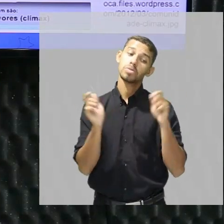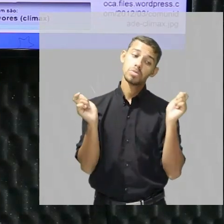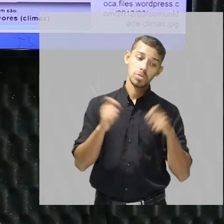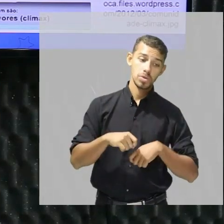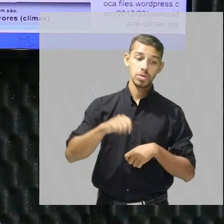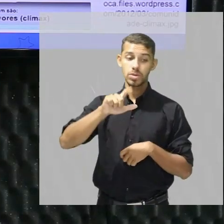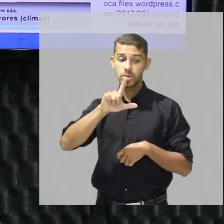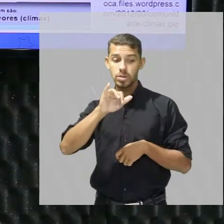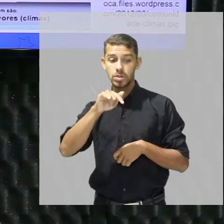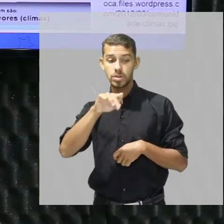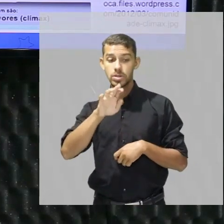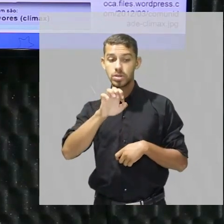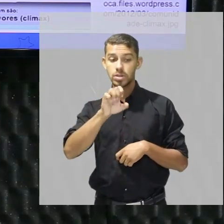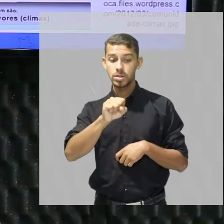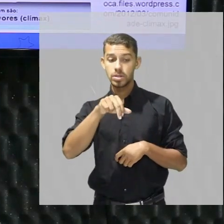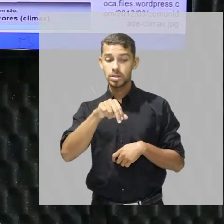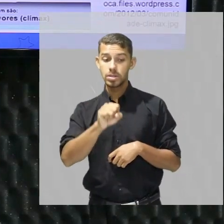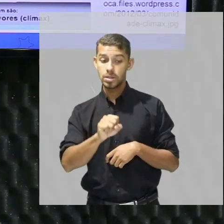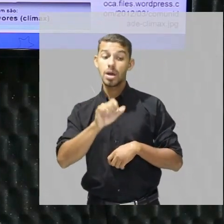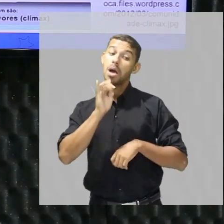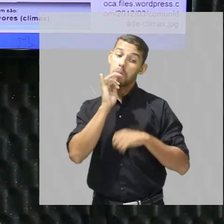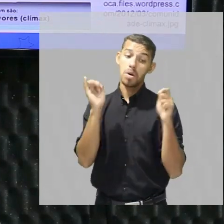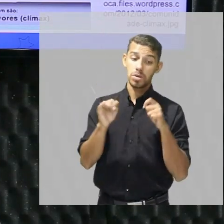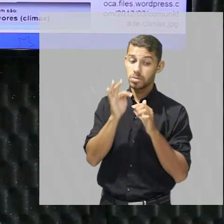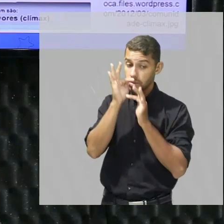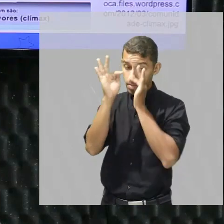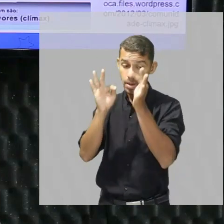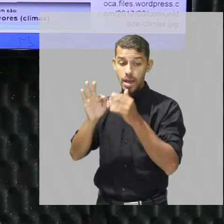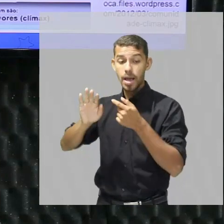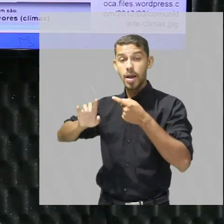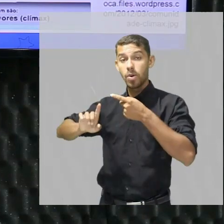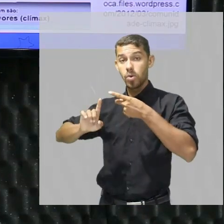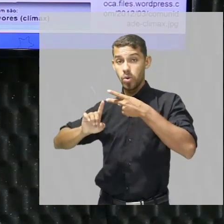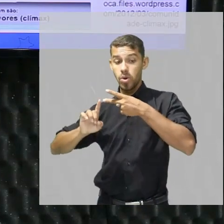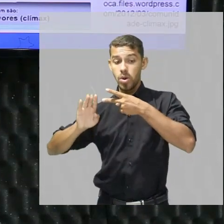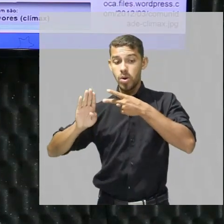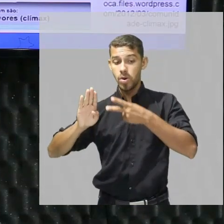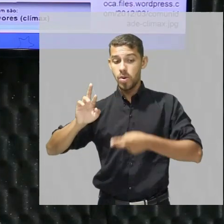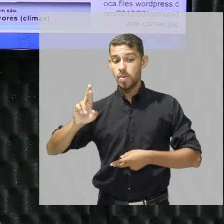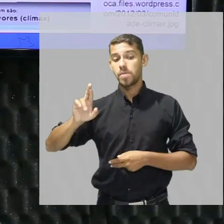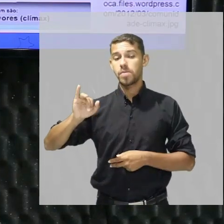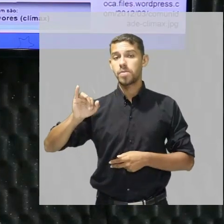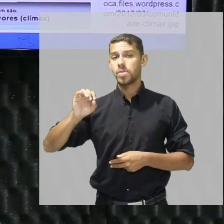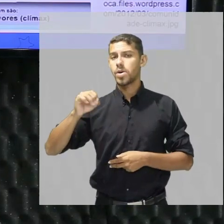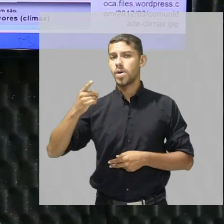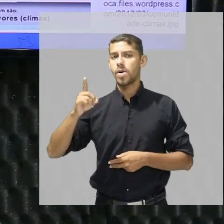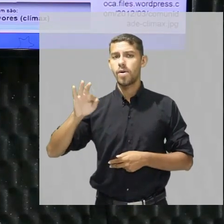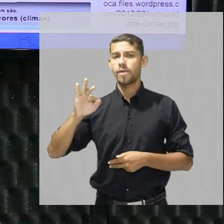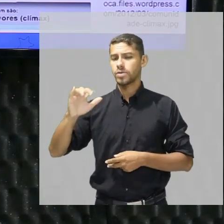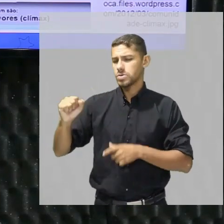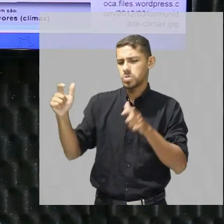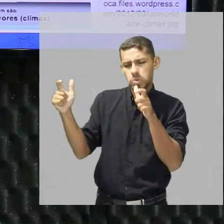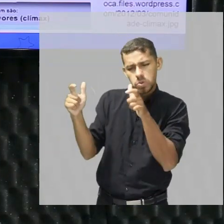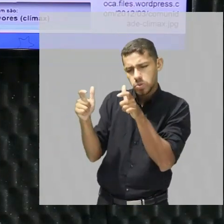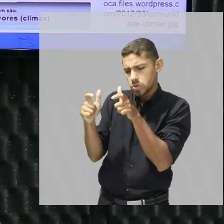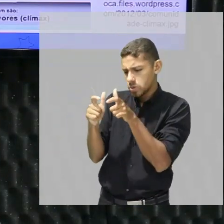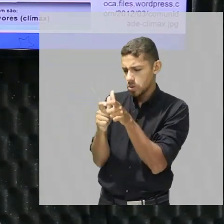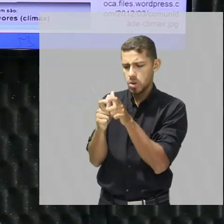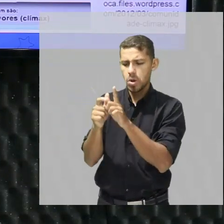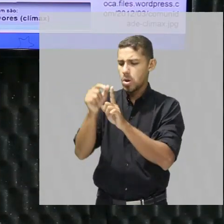ser plantas que nós chamamos de plantas briófitas. São plantas muito pequenas, tá, gente, que não tem vasos